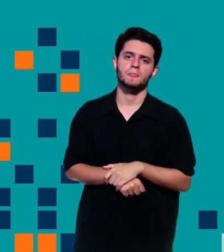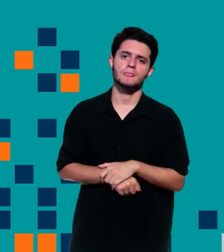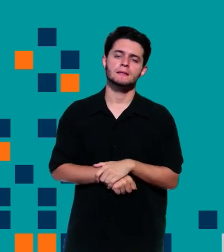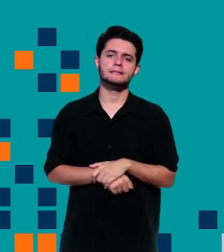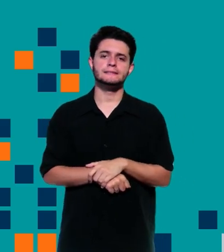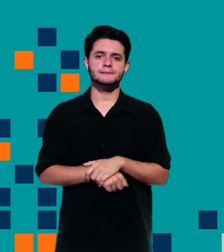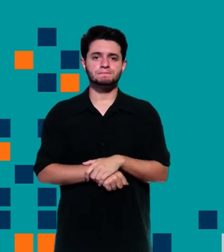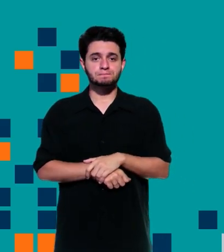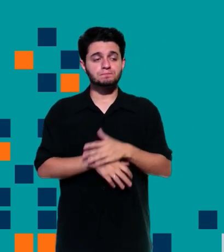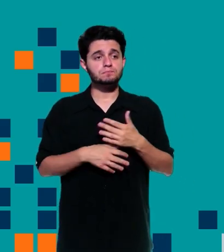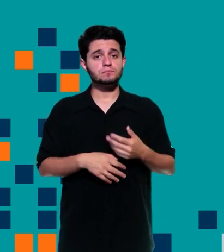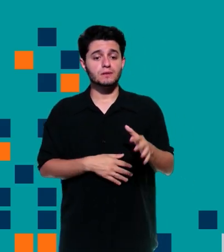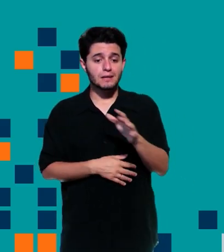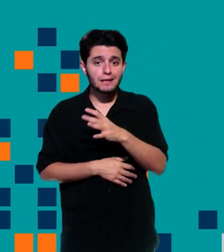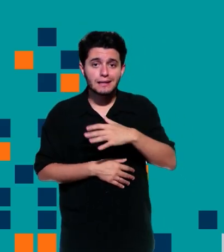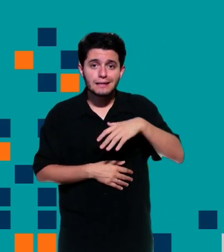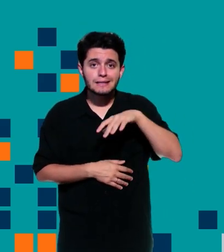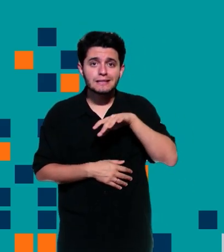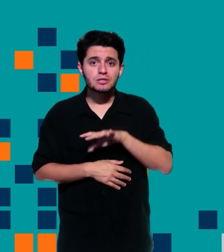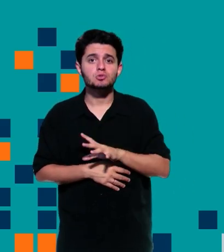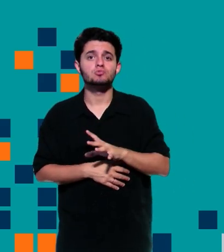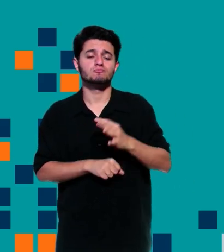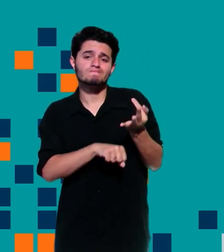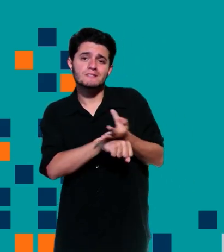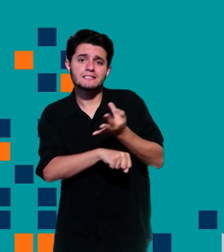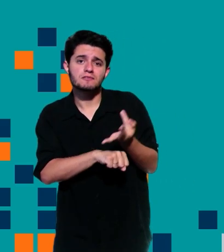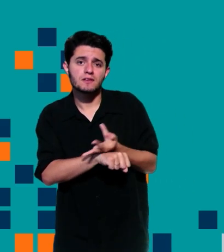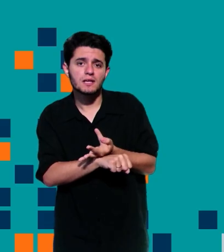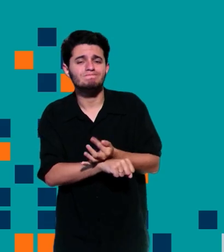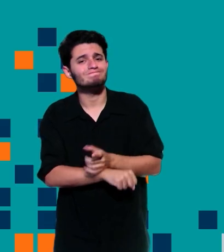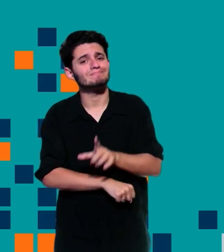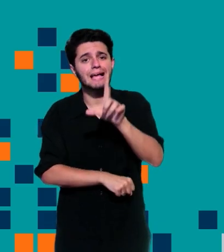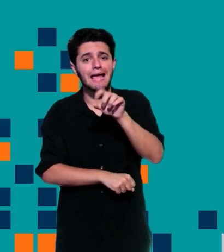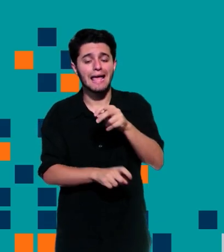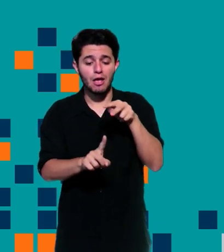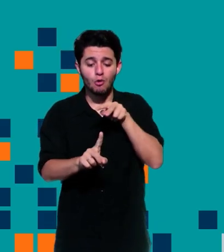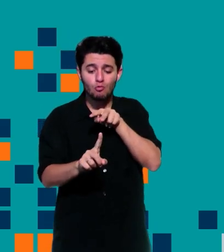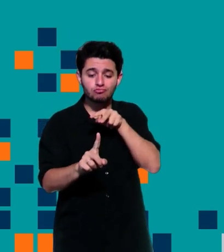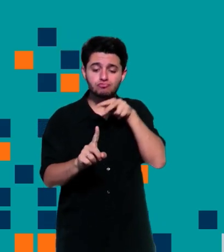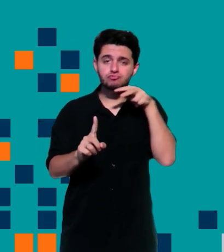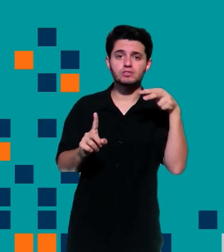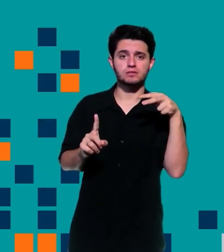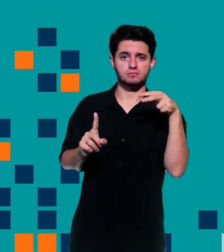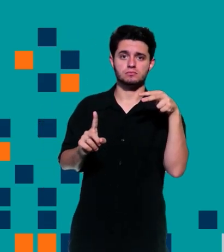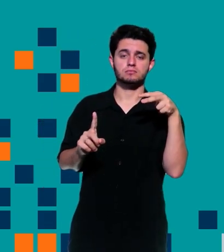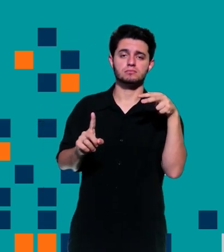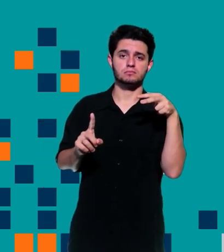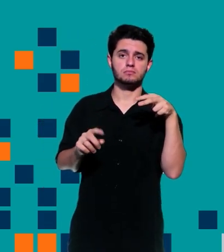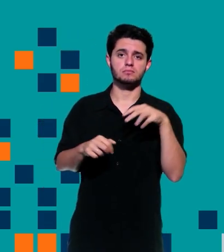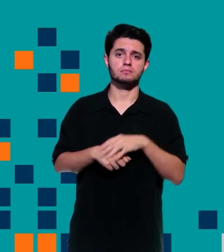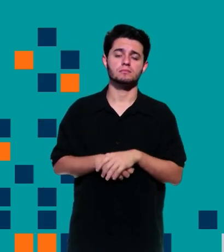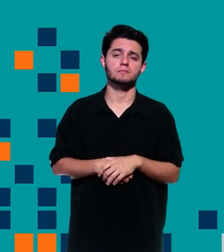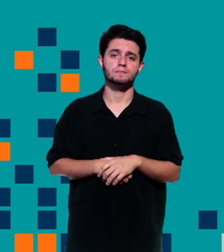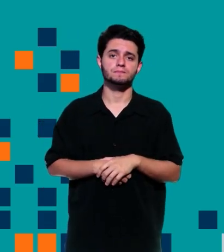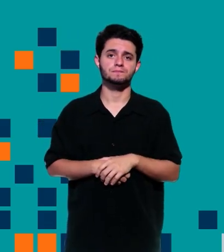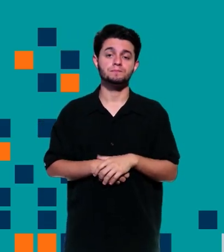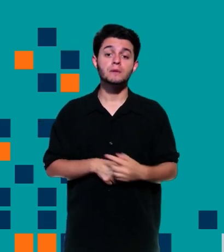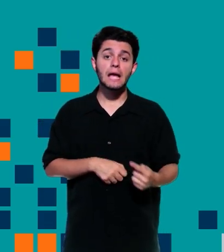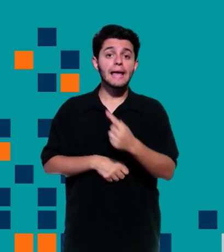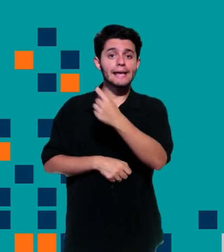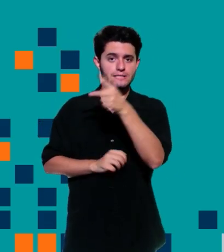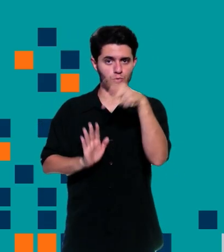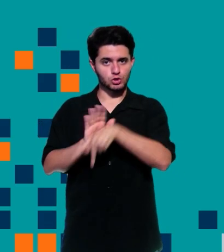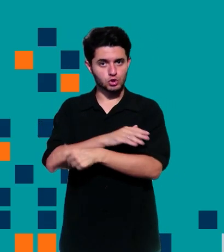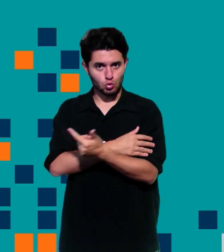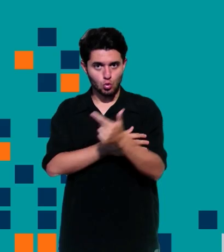uma perspectiva para o mundo diferente. Esse é um outro projeto dele, que é uma casa que ele fez em